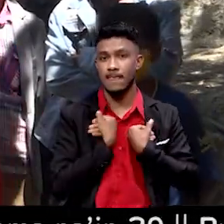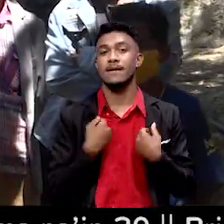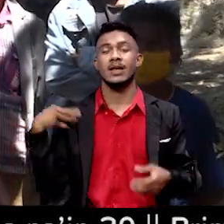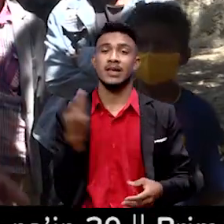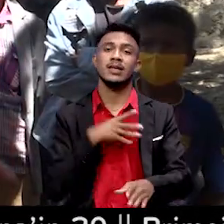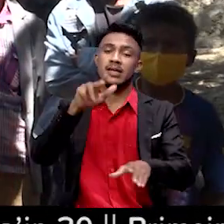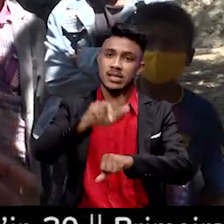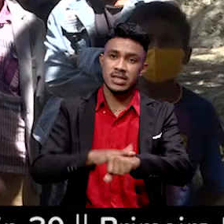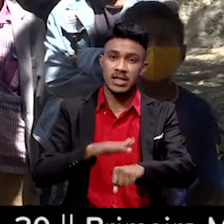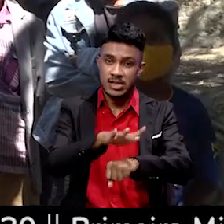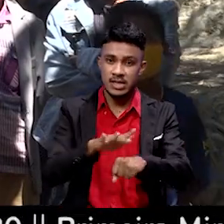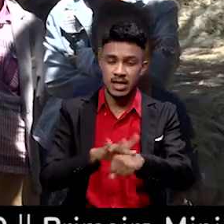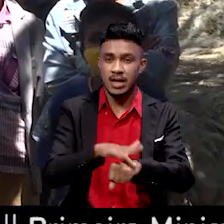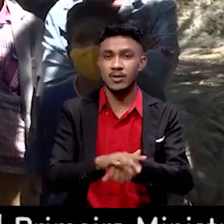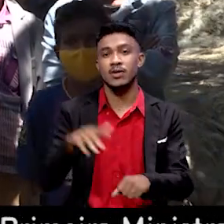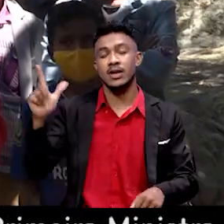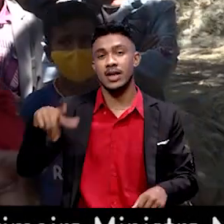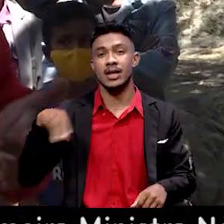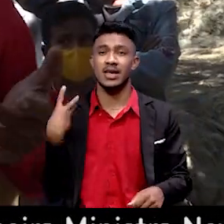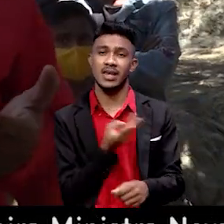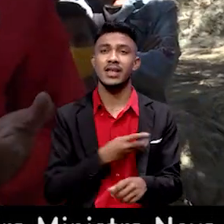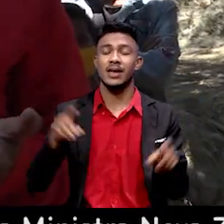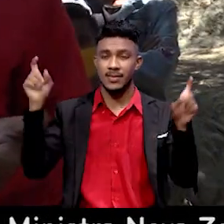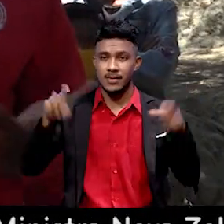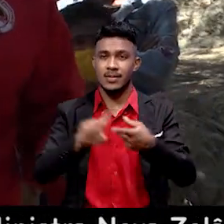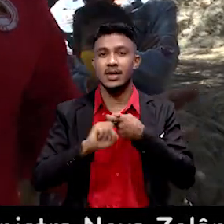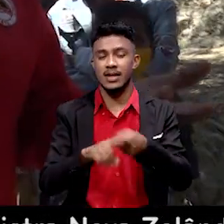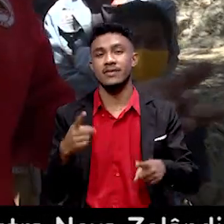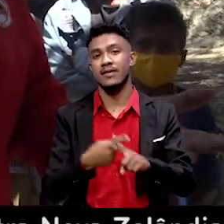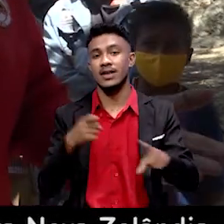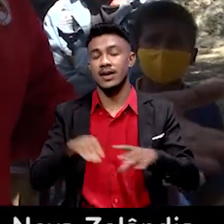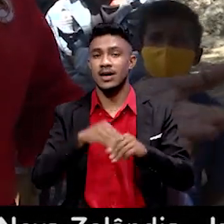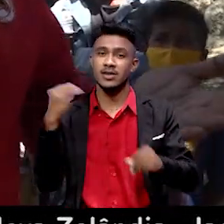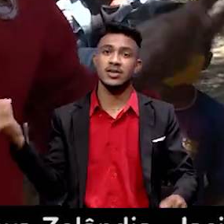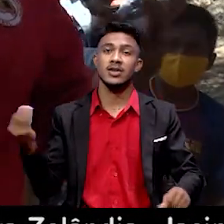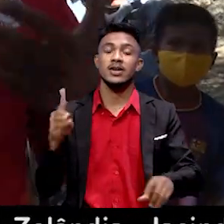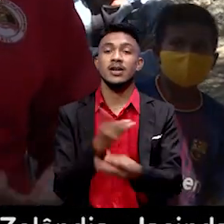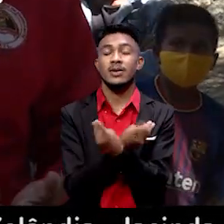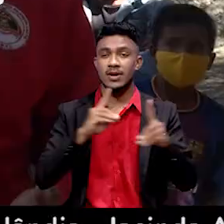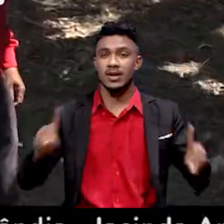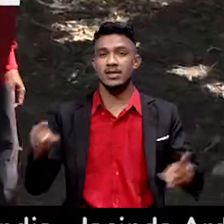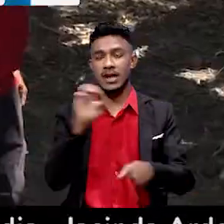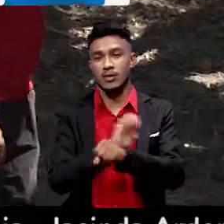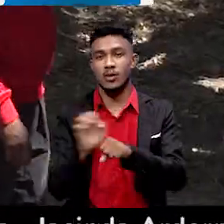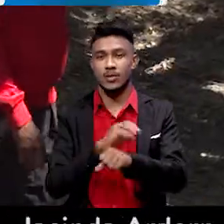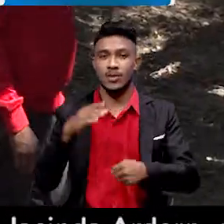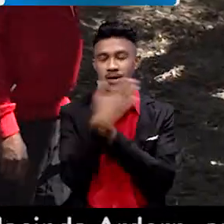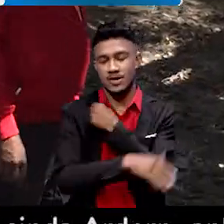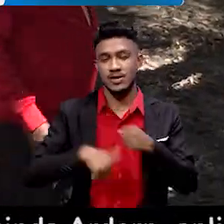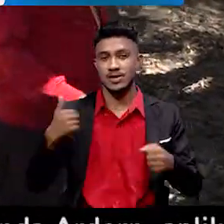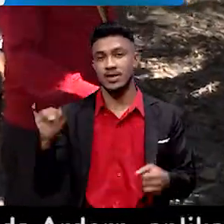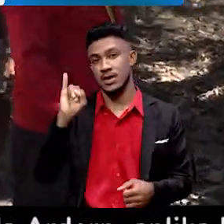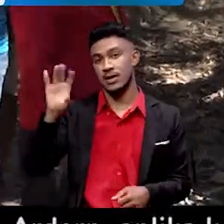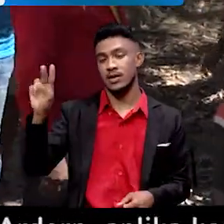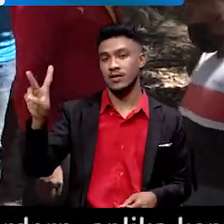tem independência, bele meti, só no nema que ita bele, core, dependência, econômica, barra e liur. Ivo de Jesus mos